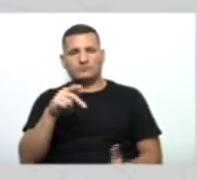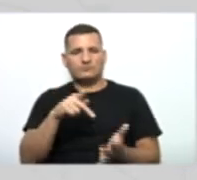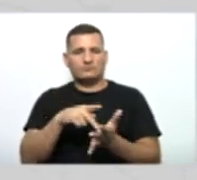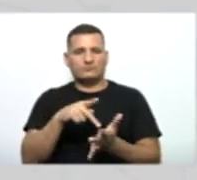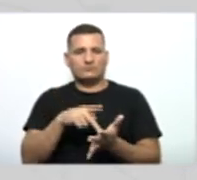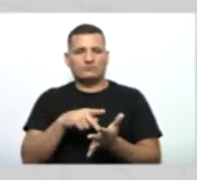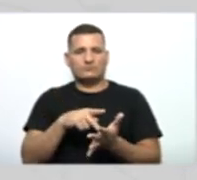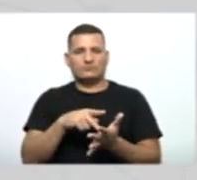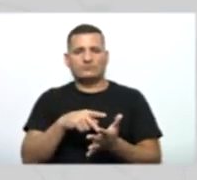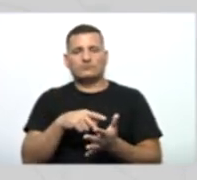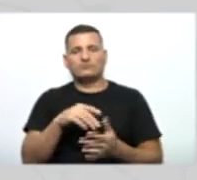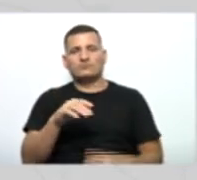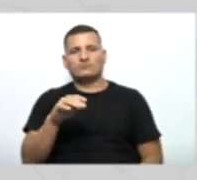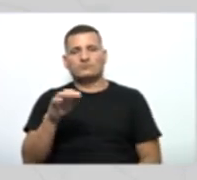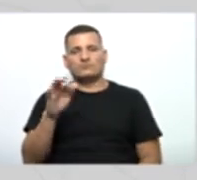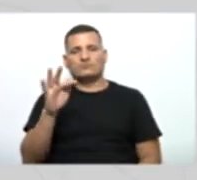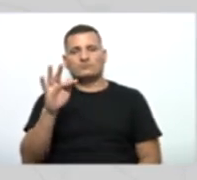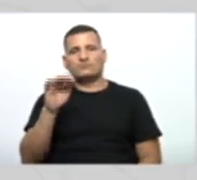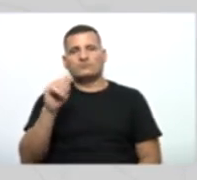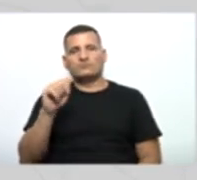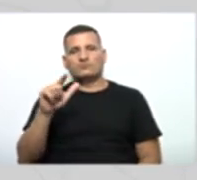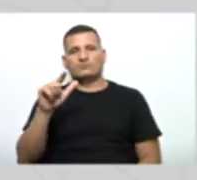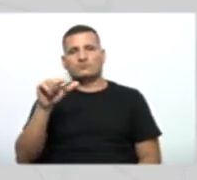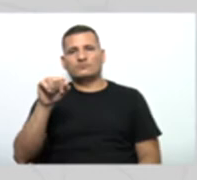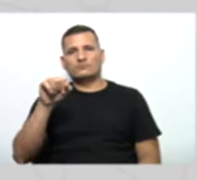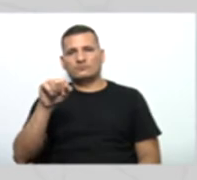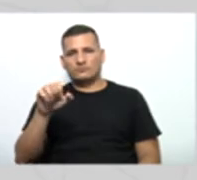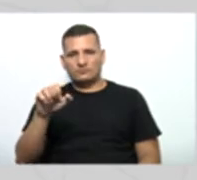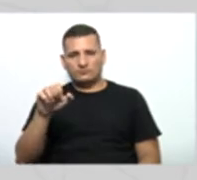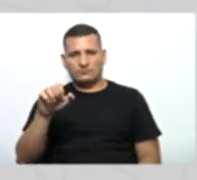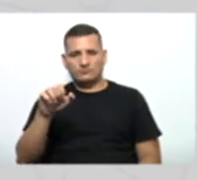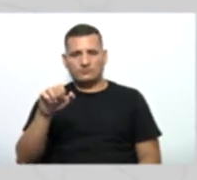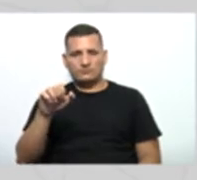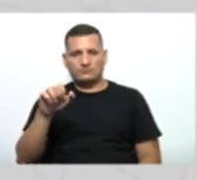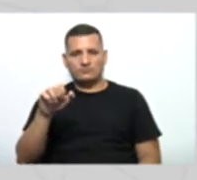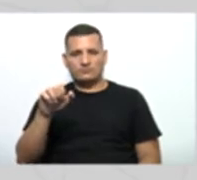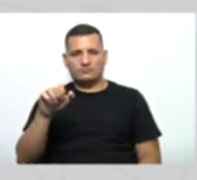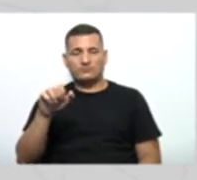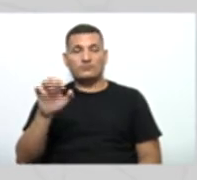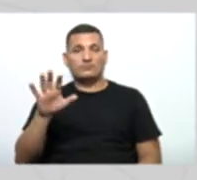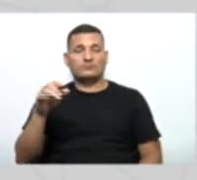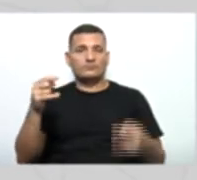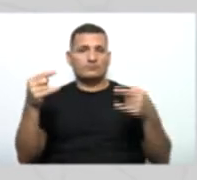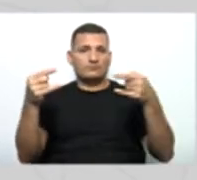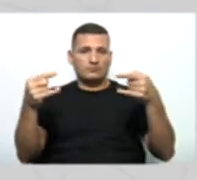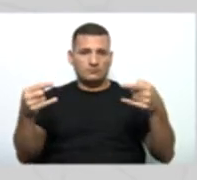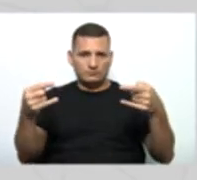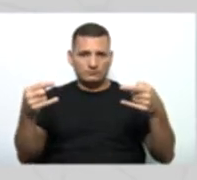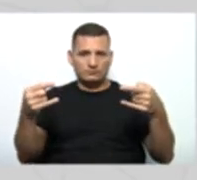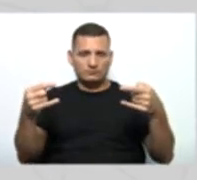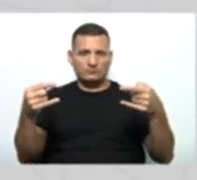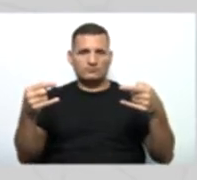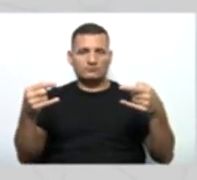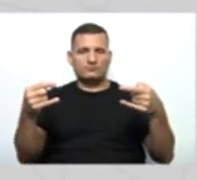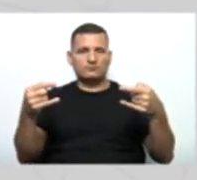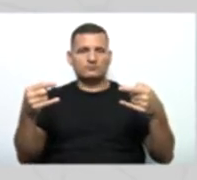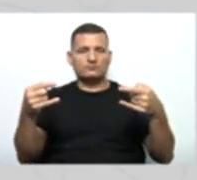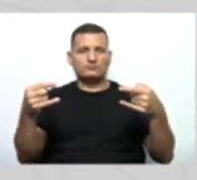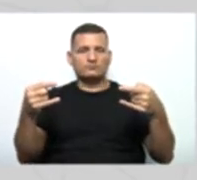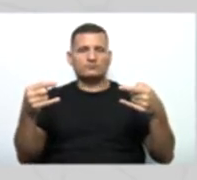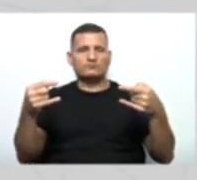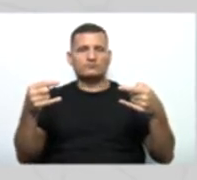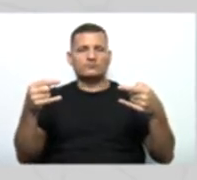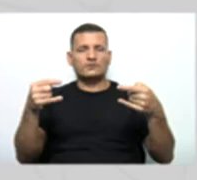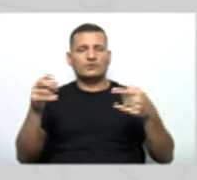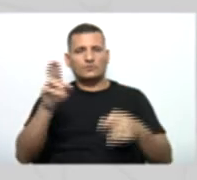então false de falso, beleza? A lista, o diferencial da lista na programação, utilizando a